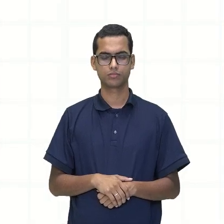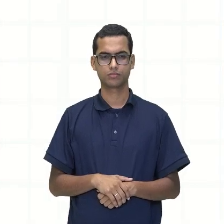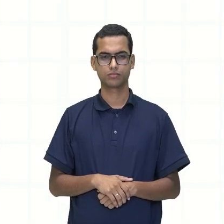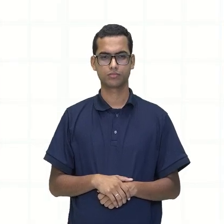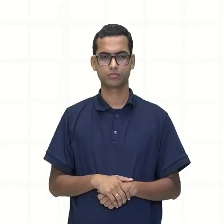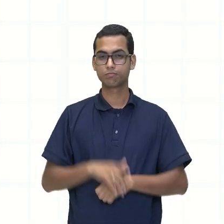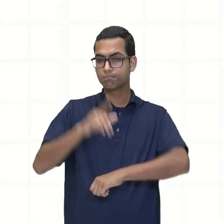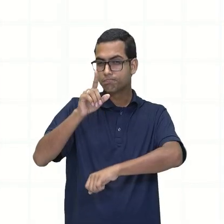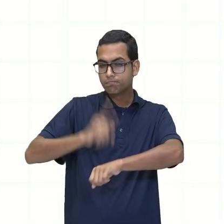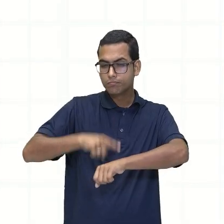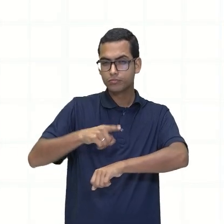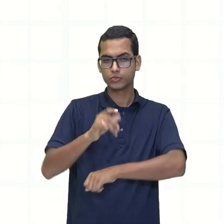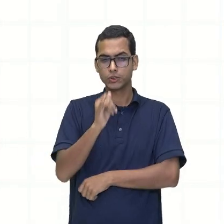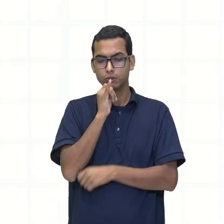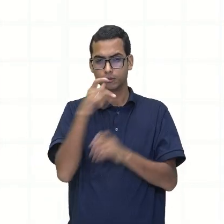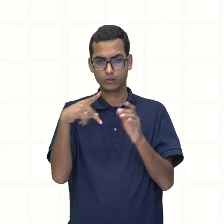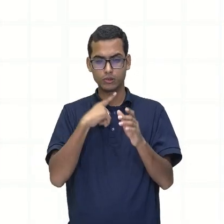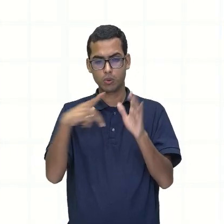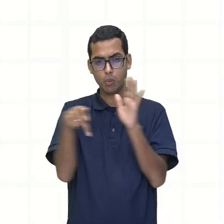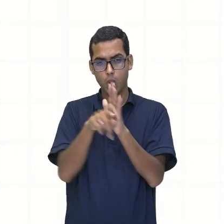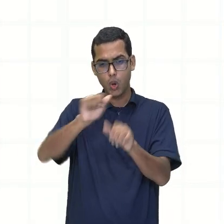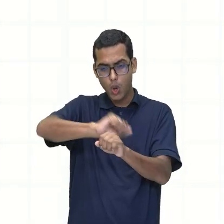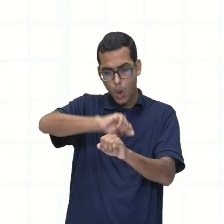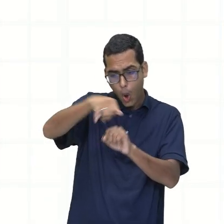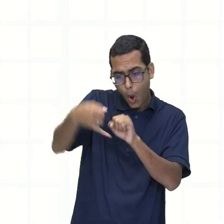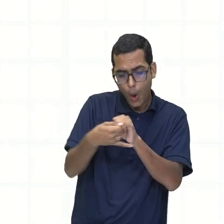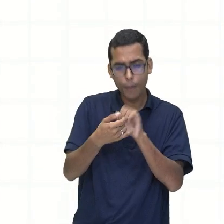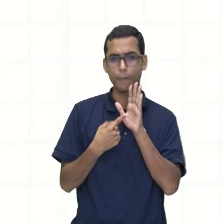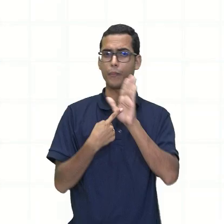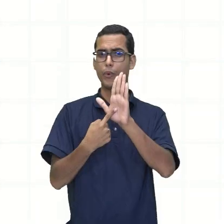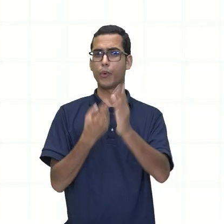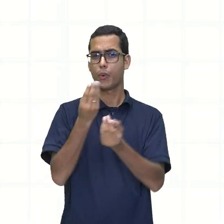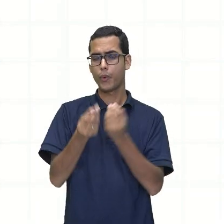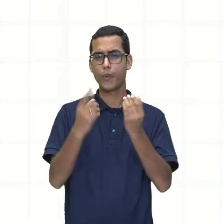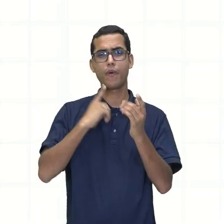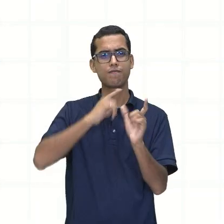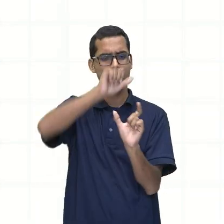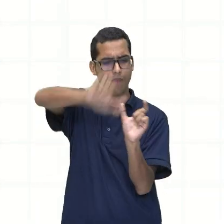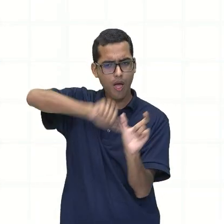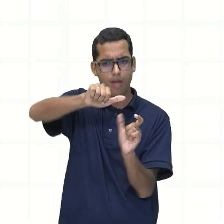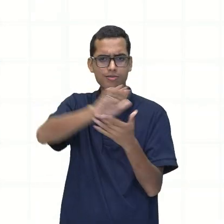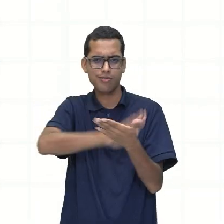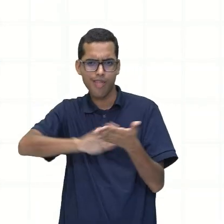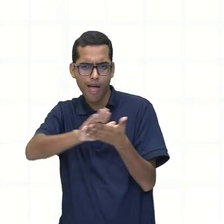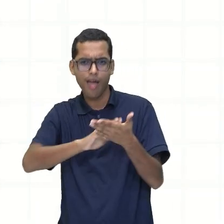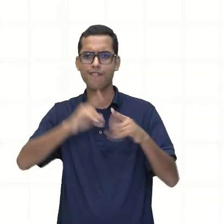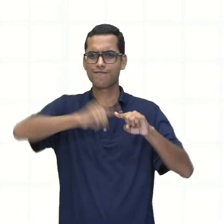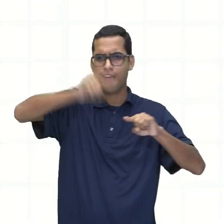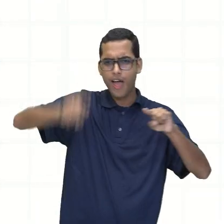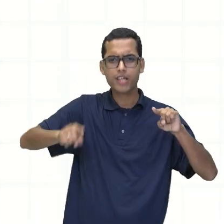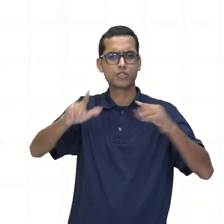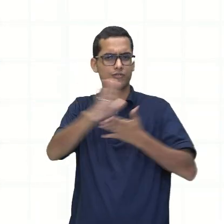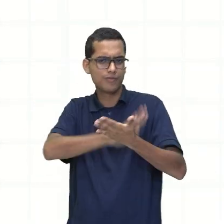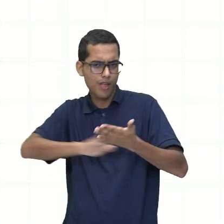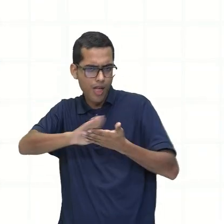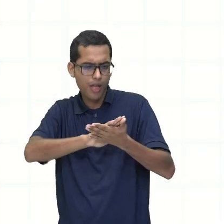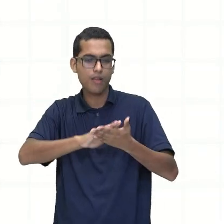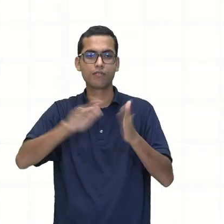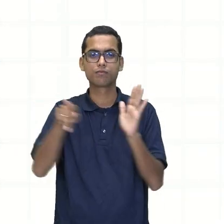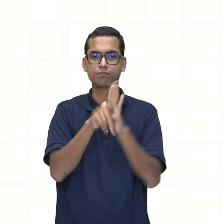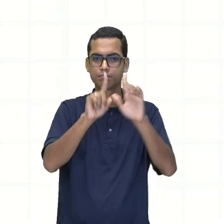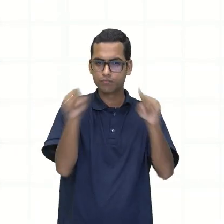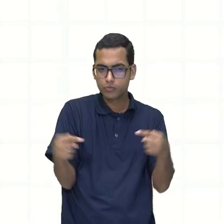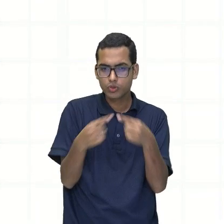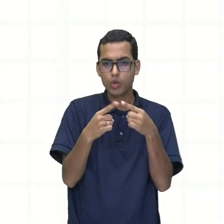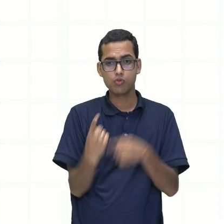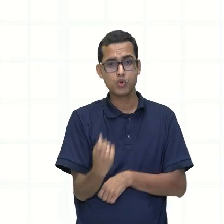nós temos um adjetivo que ele não vai variar, não vai flexionar de acordo com o substantivo, ele vai ser sempre único,